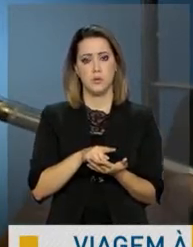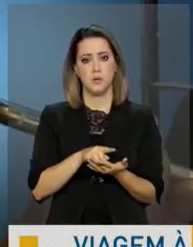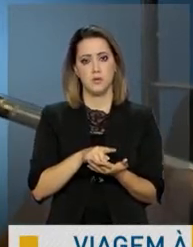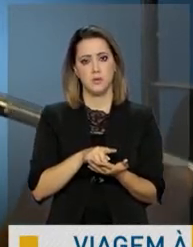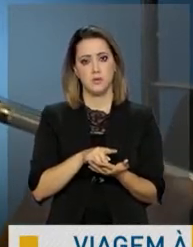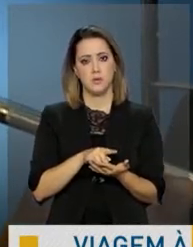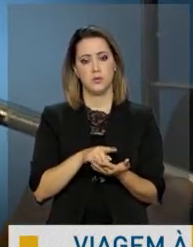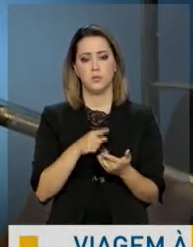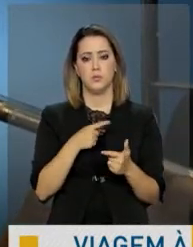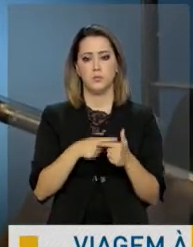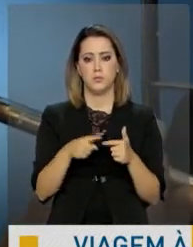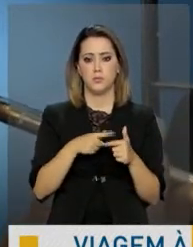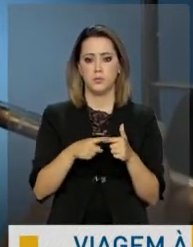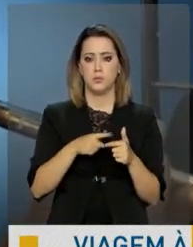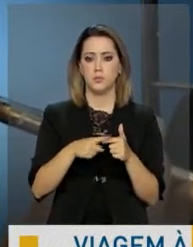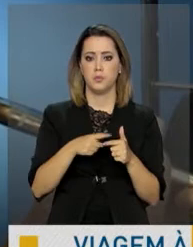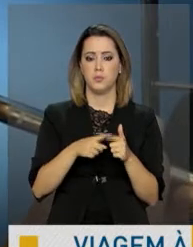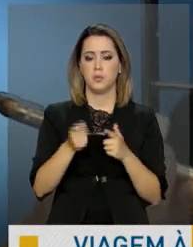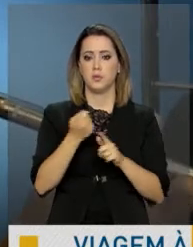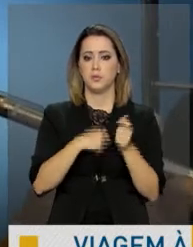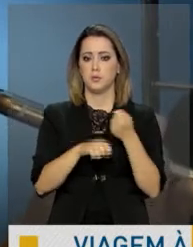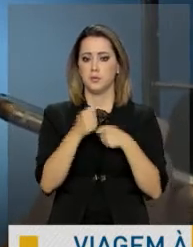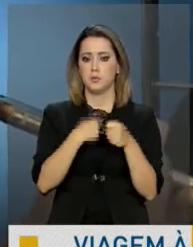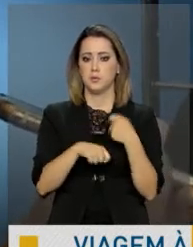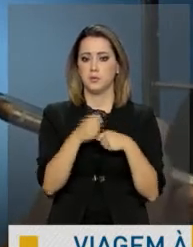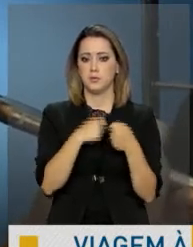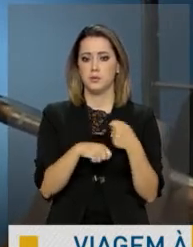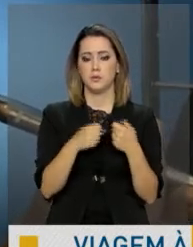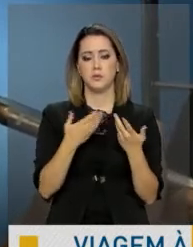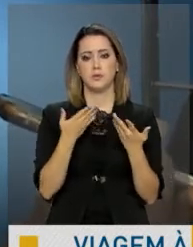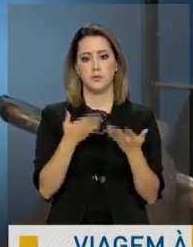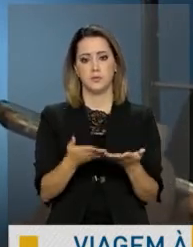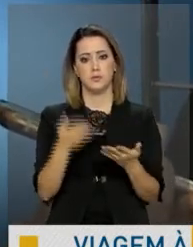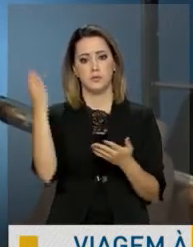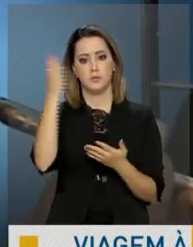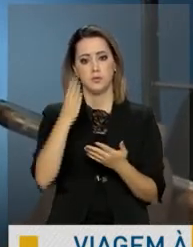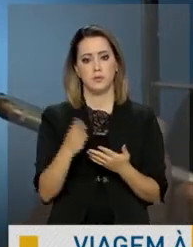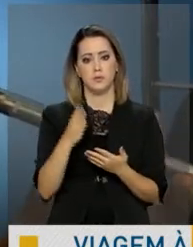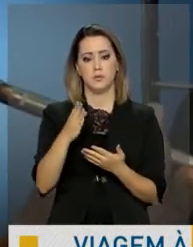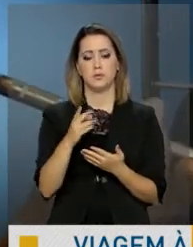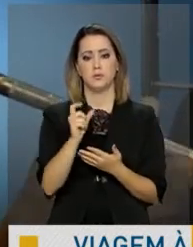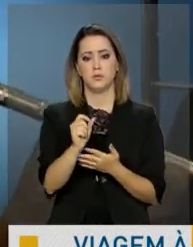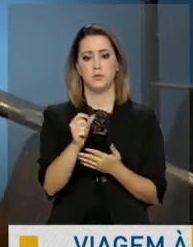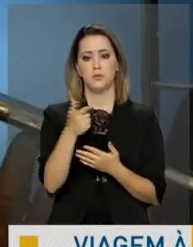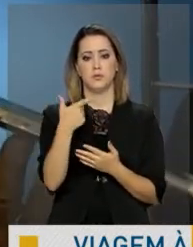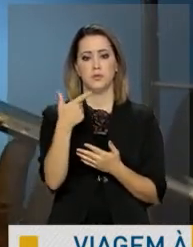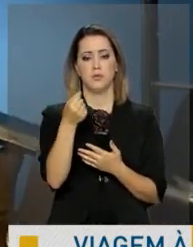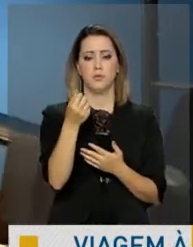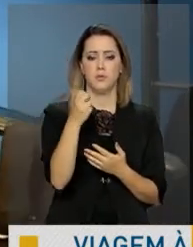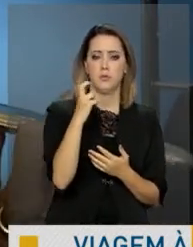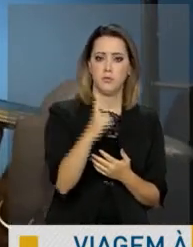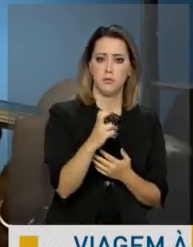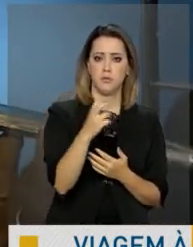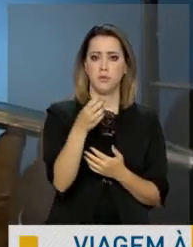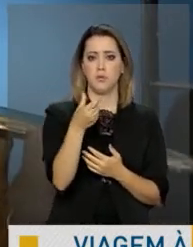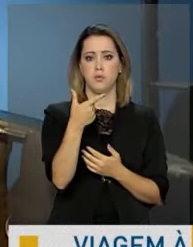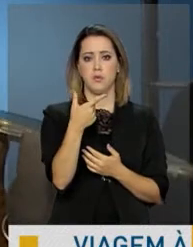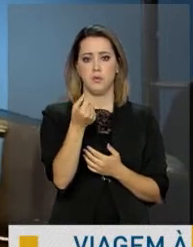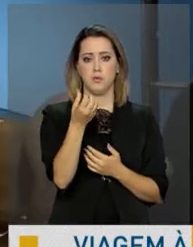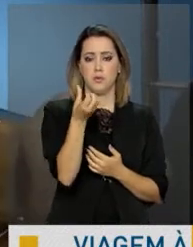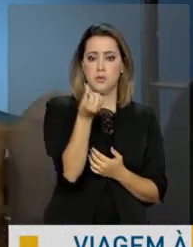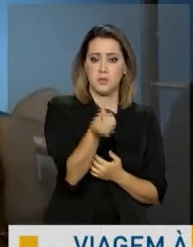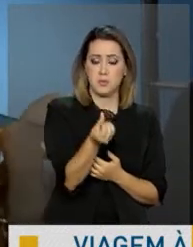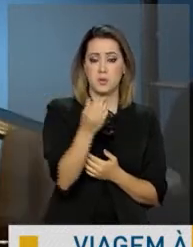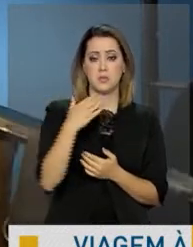os efeitos da recessão que se abateu no Brasil de 2015 e 2016, mais que